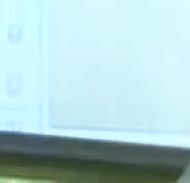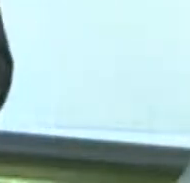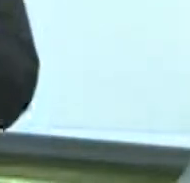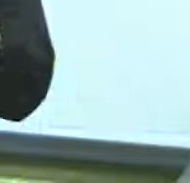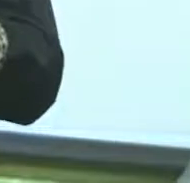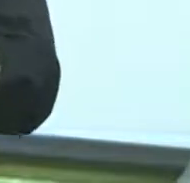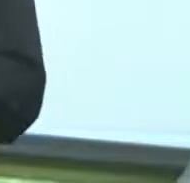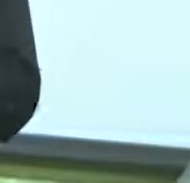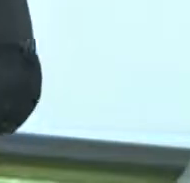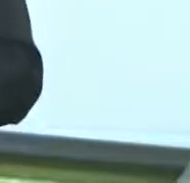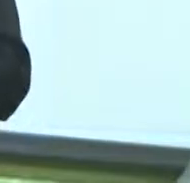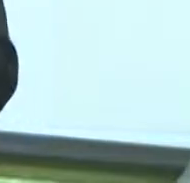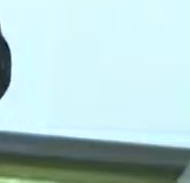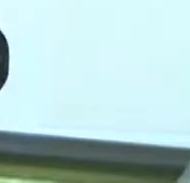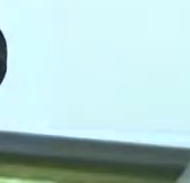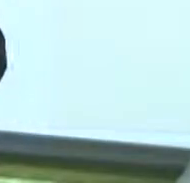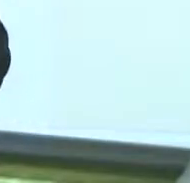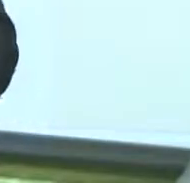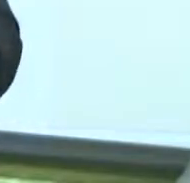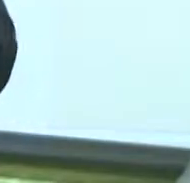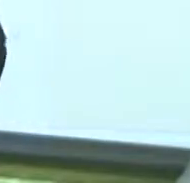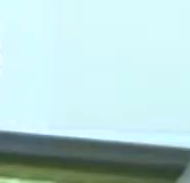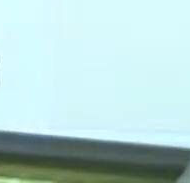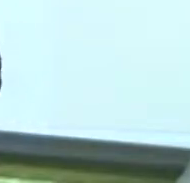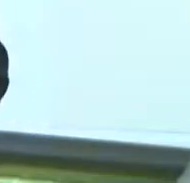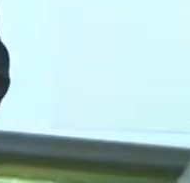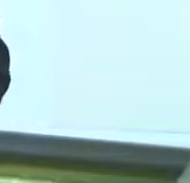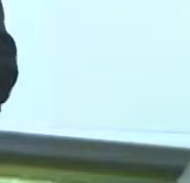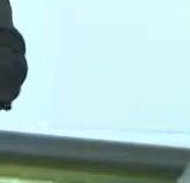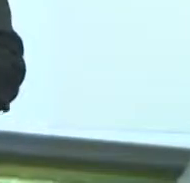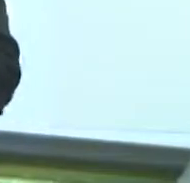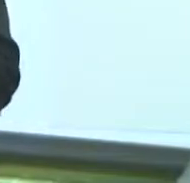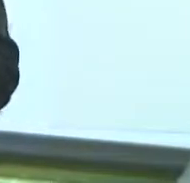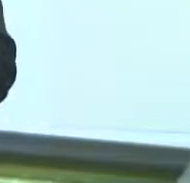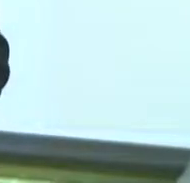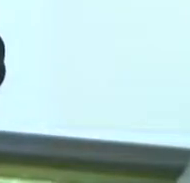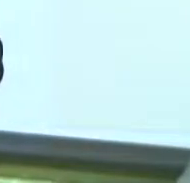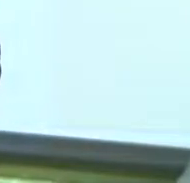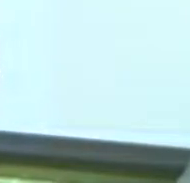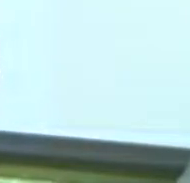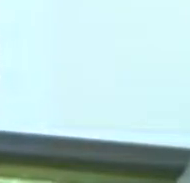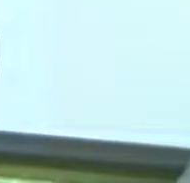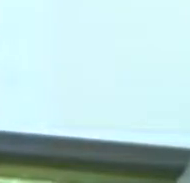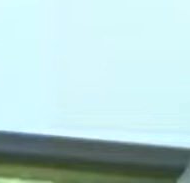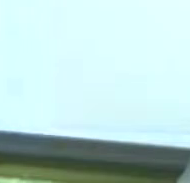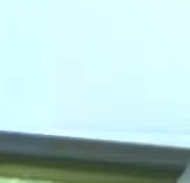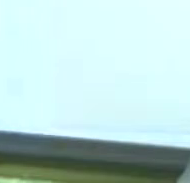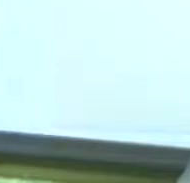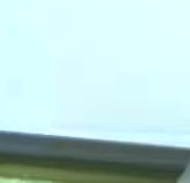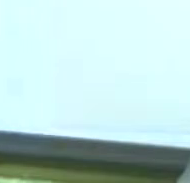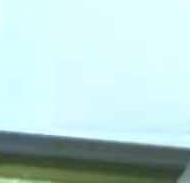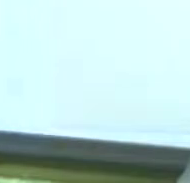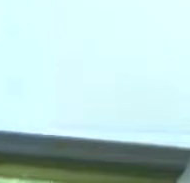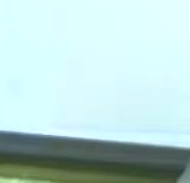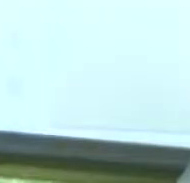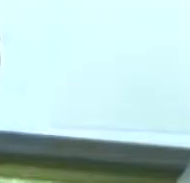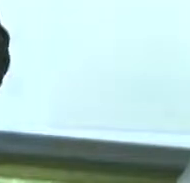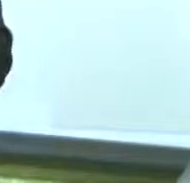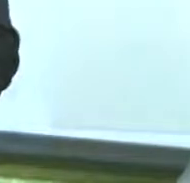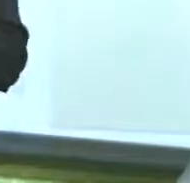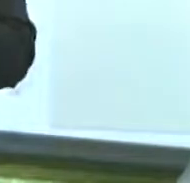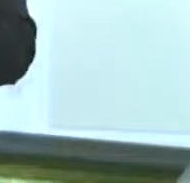Boa noite a você, estudante do curso técnico em informática para a internet, aqui do Instituto Federal. Inicia agora mais